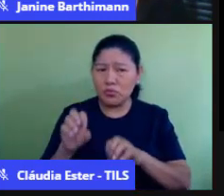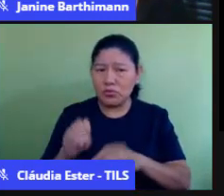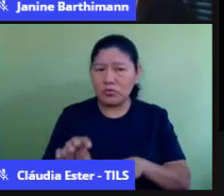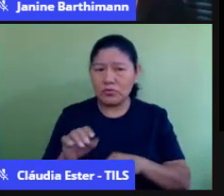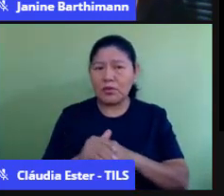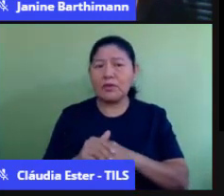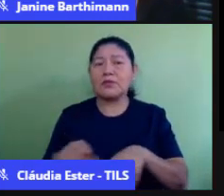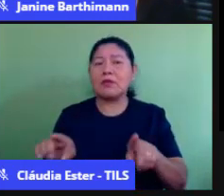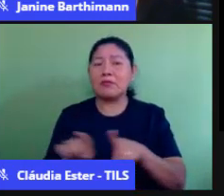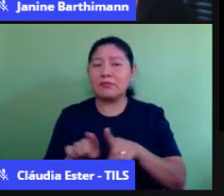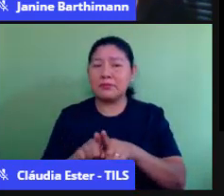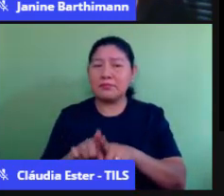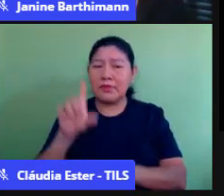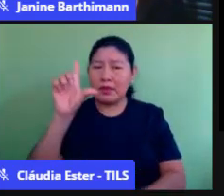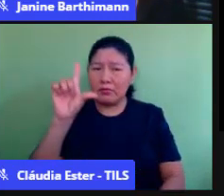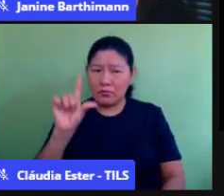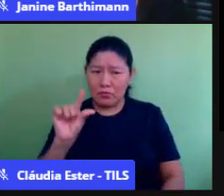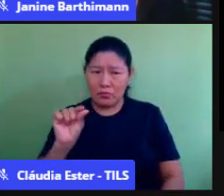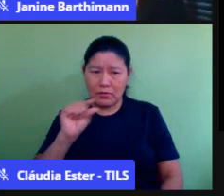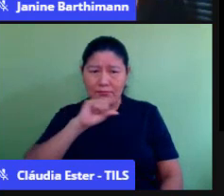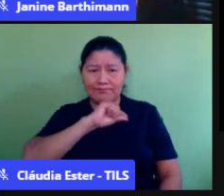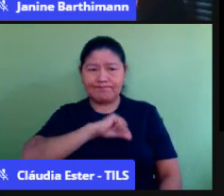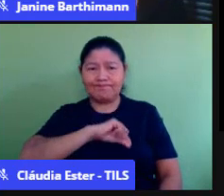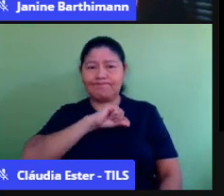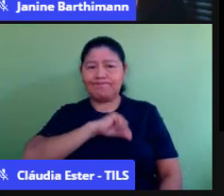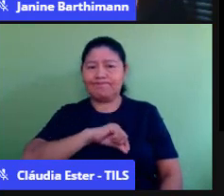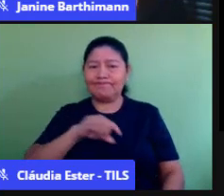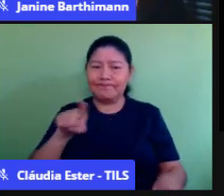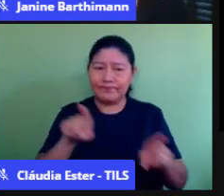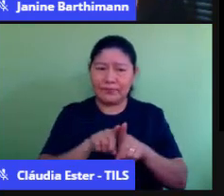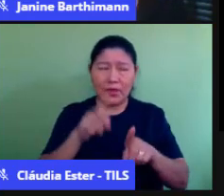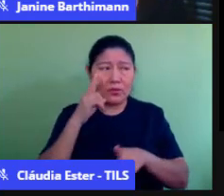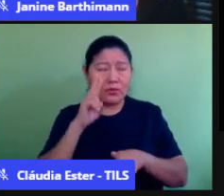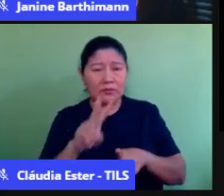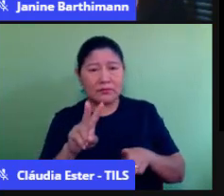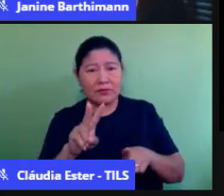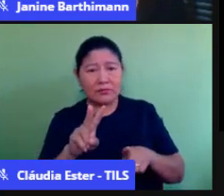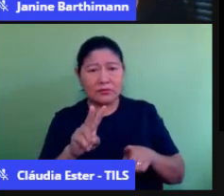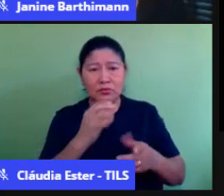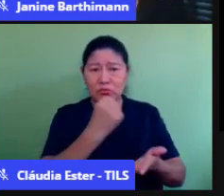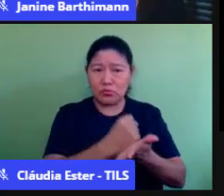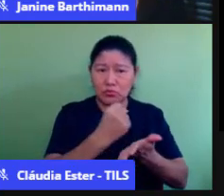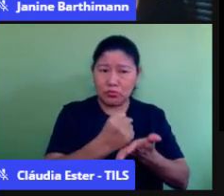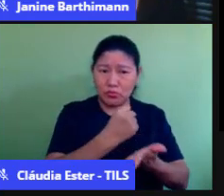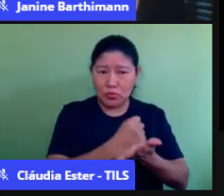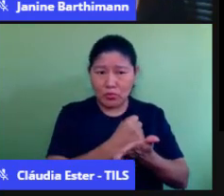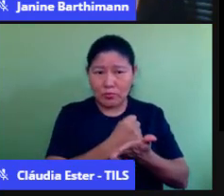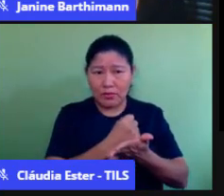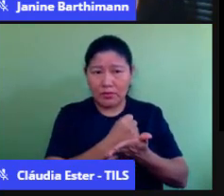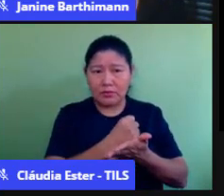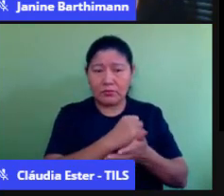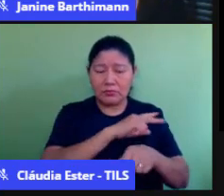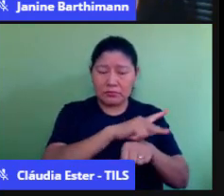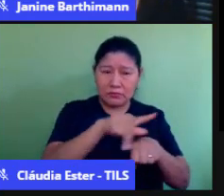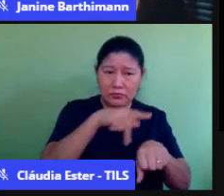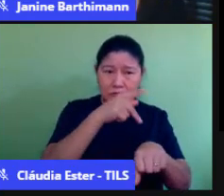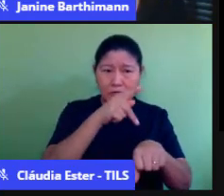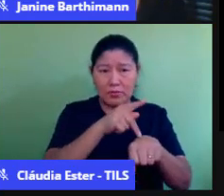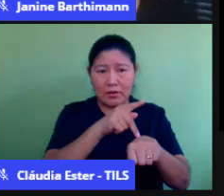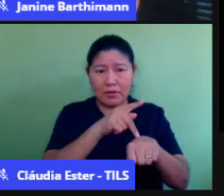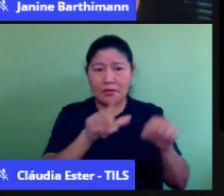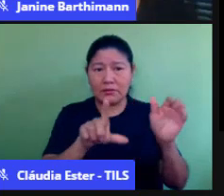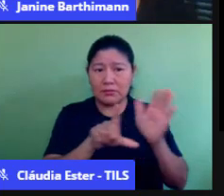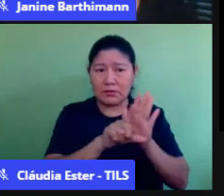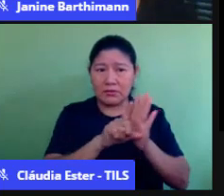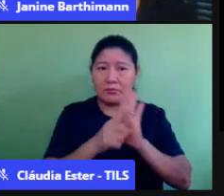salários, como nós vemos nas últimas reformas a nível de país, né? Para o